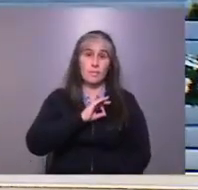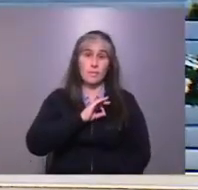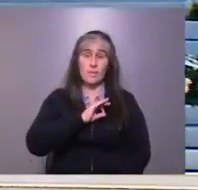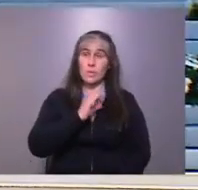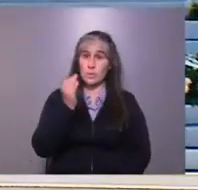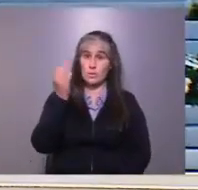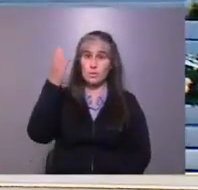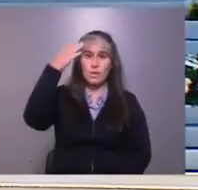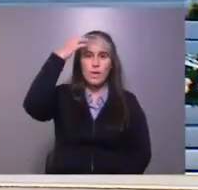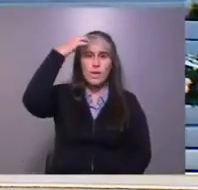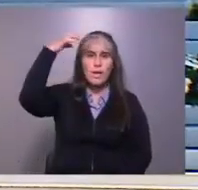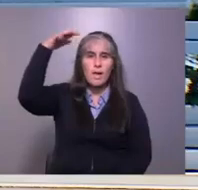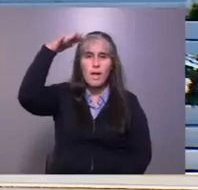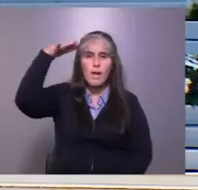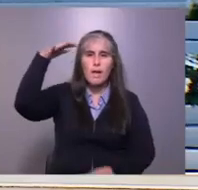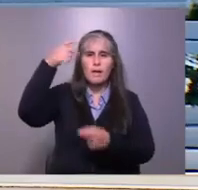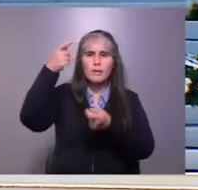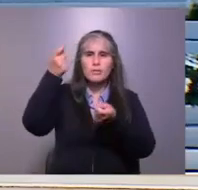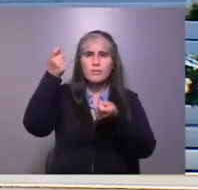Senhor reina